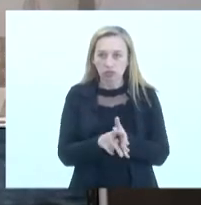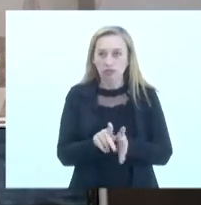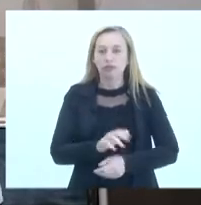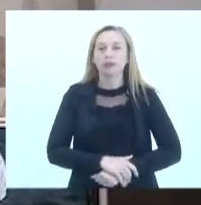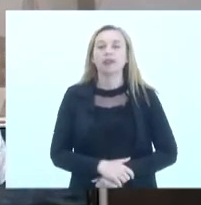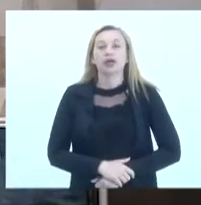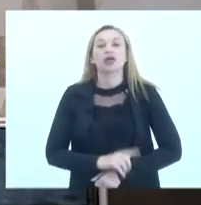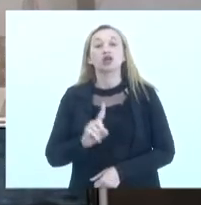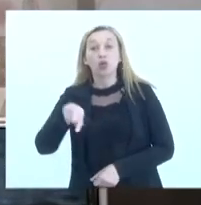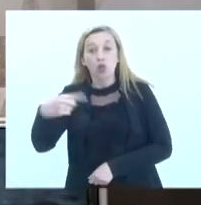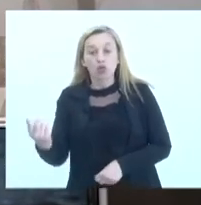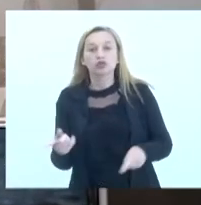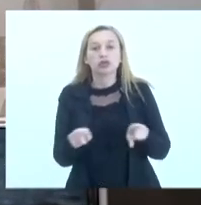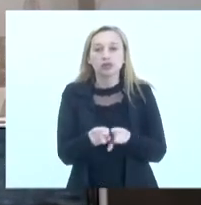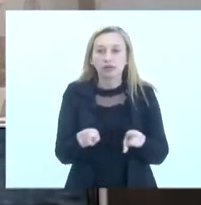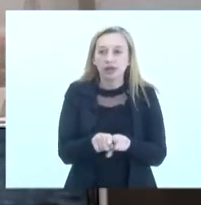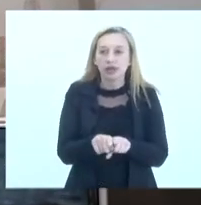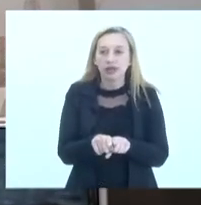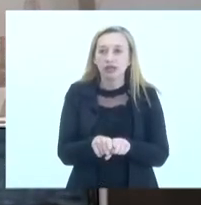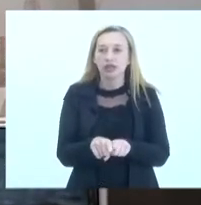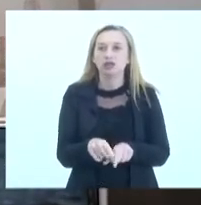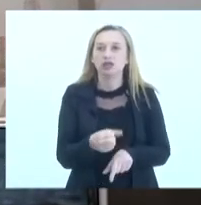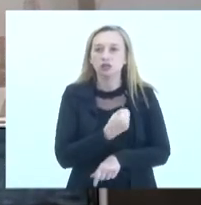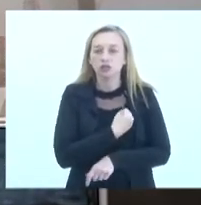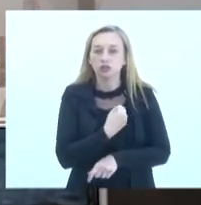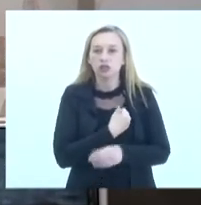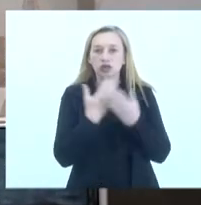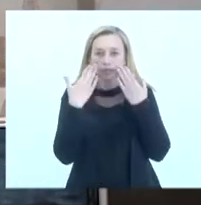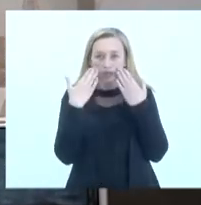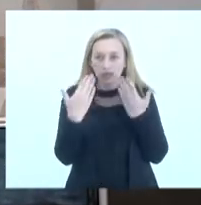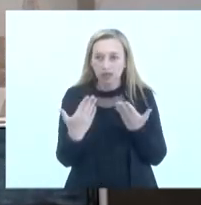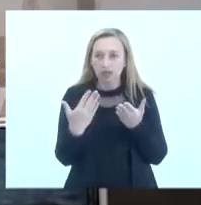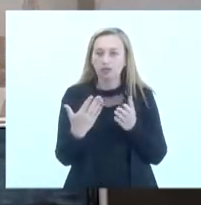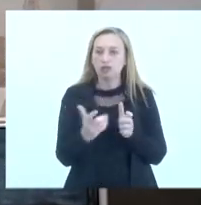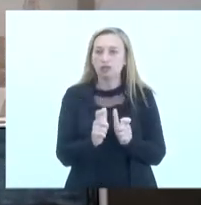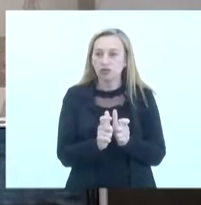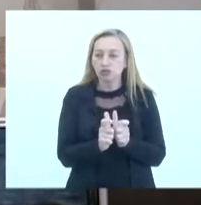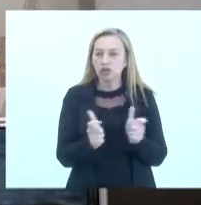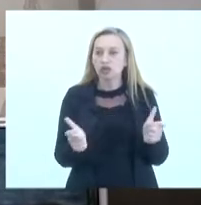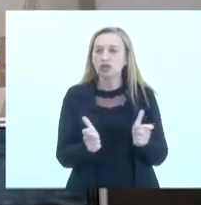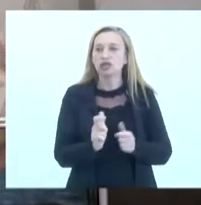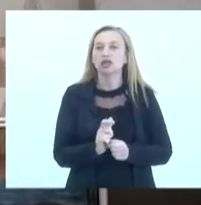E a outra demanda que a gente apresentou também é o seguinte: nós temos hoje,